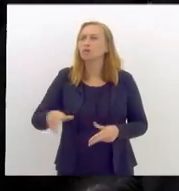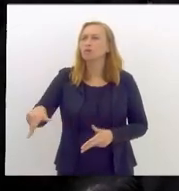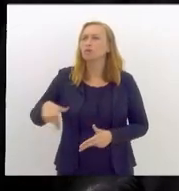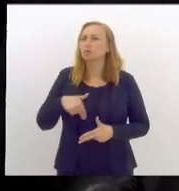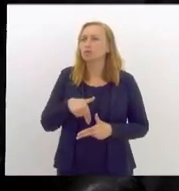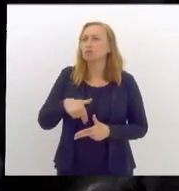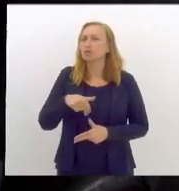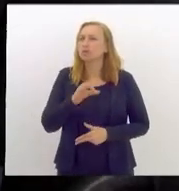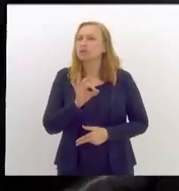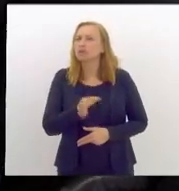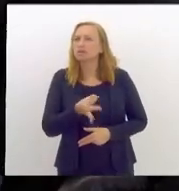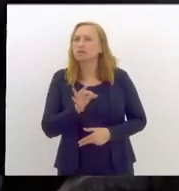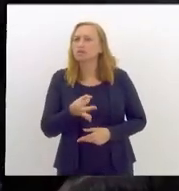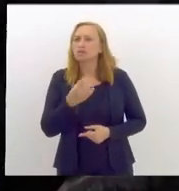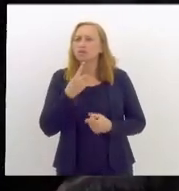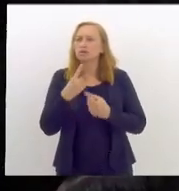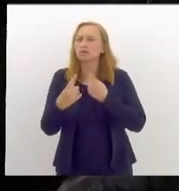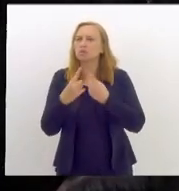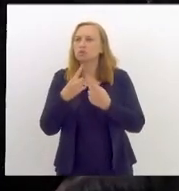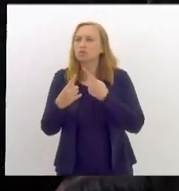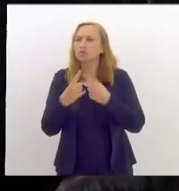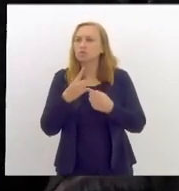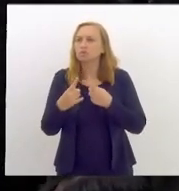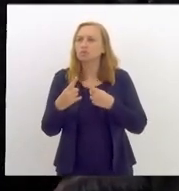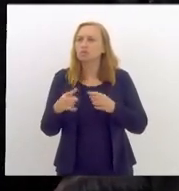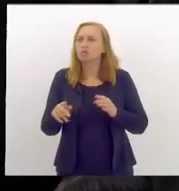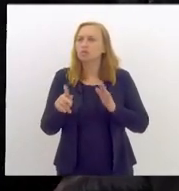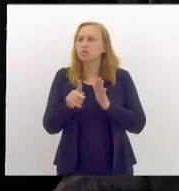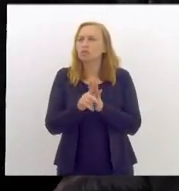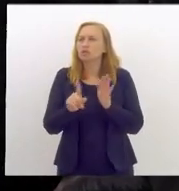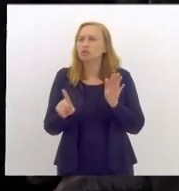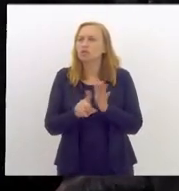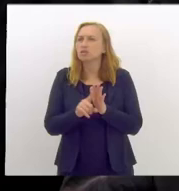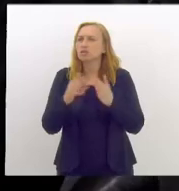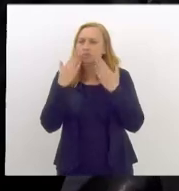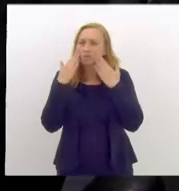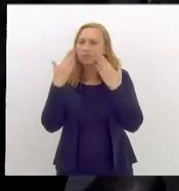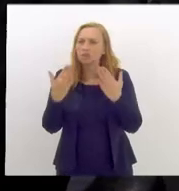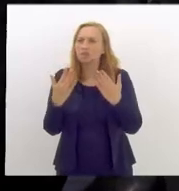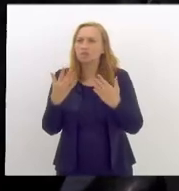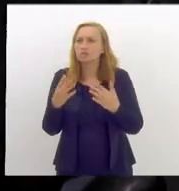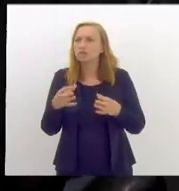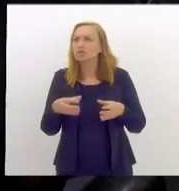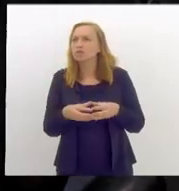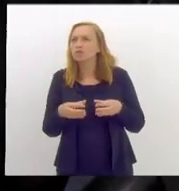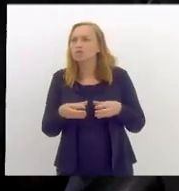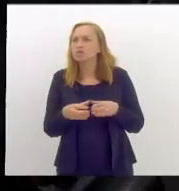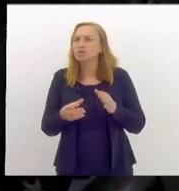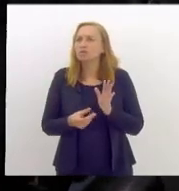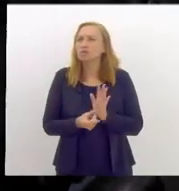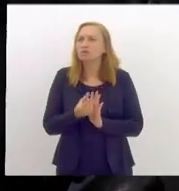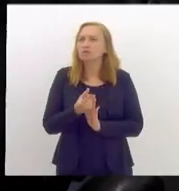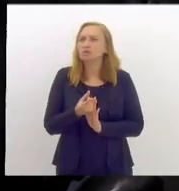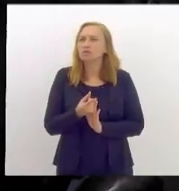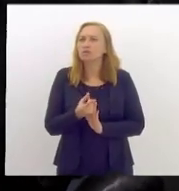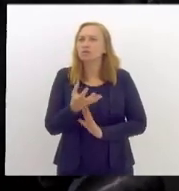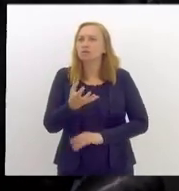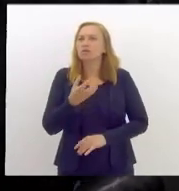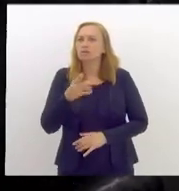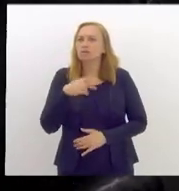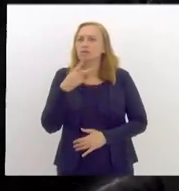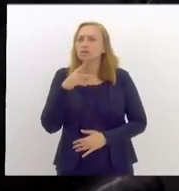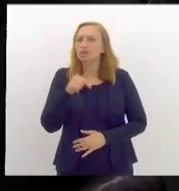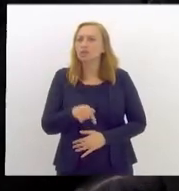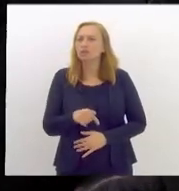exatamente para discutir o projeto de lei apresentado pela comissão de orçamento quero fazer